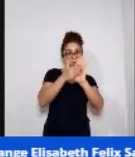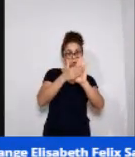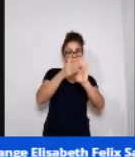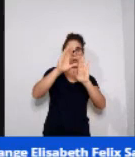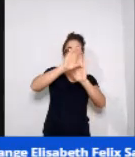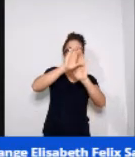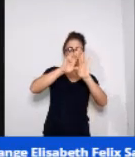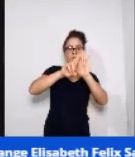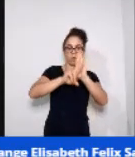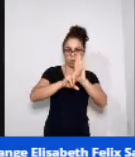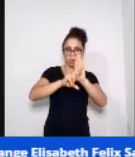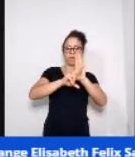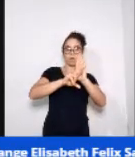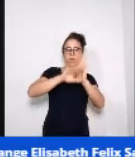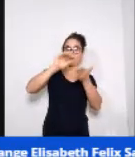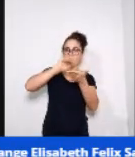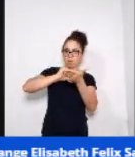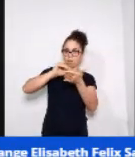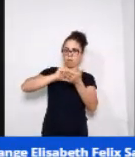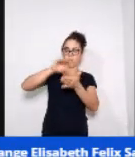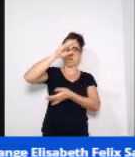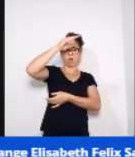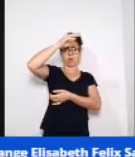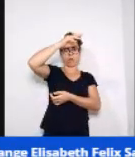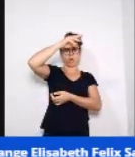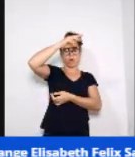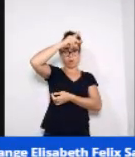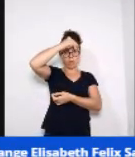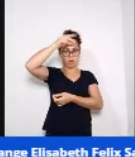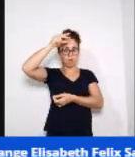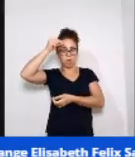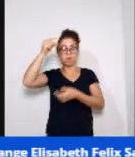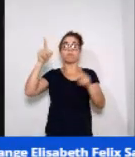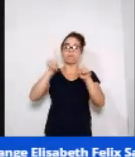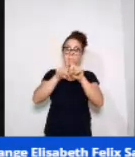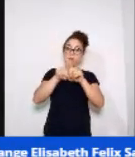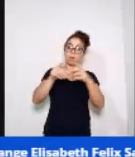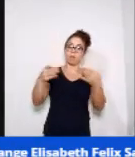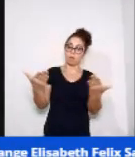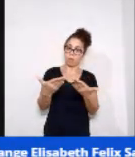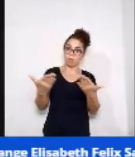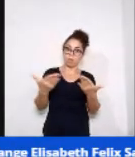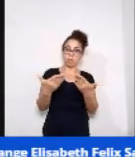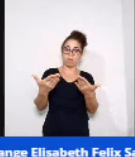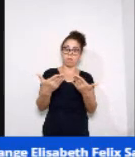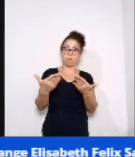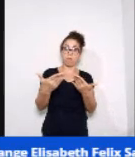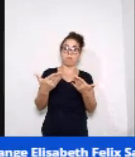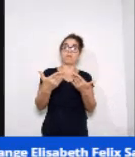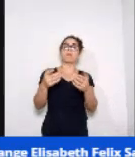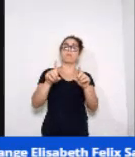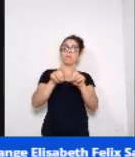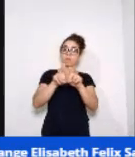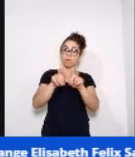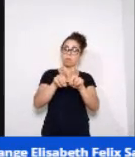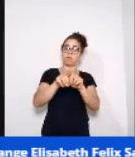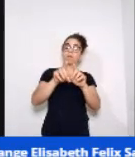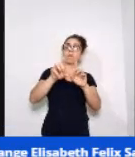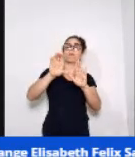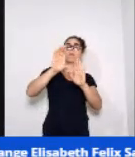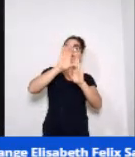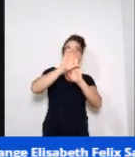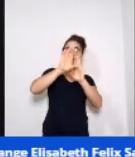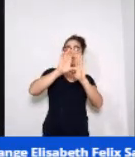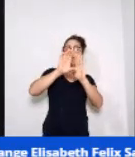mas que também hoje ele se referencia mais especificamente do currículo